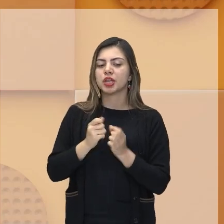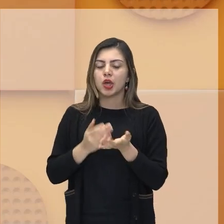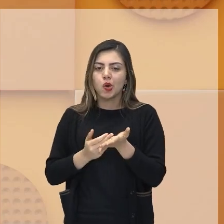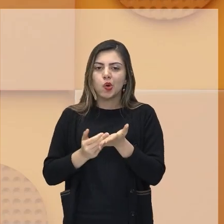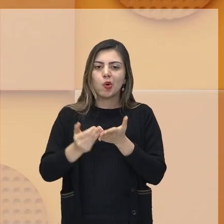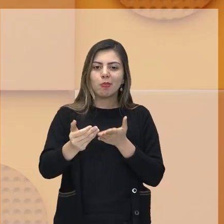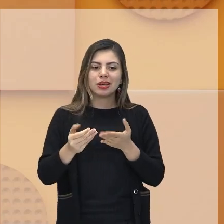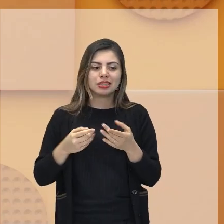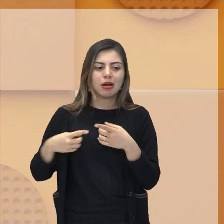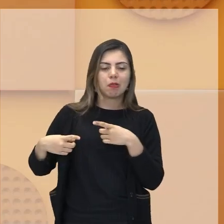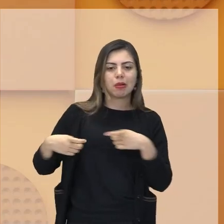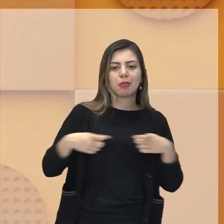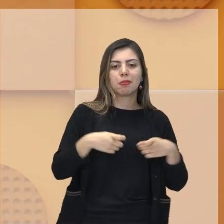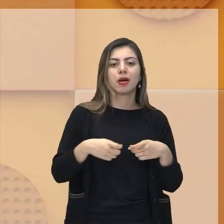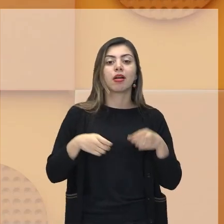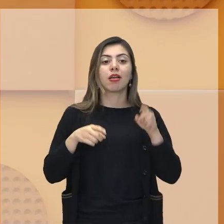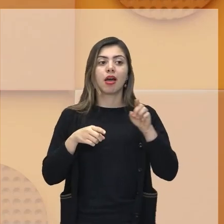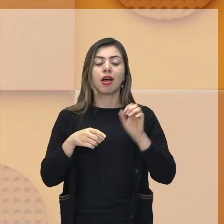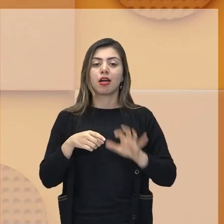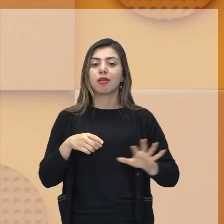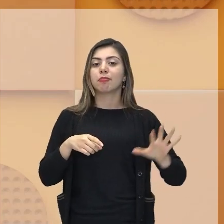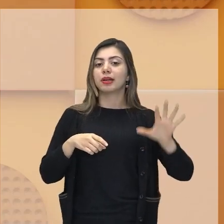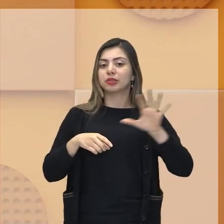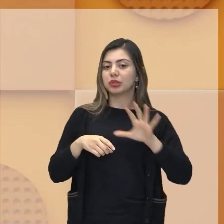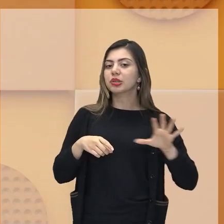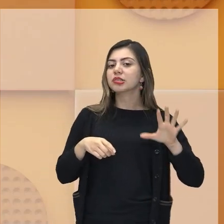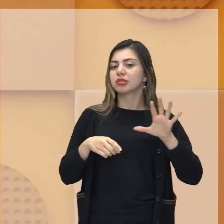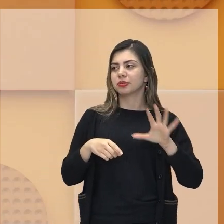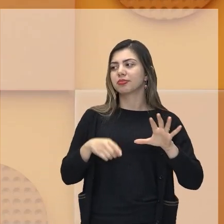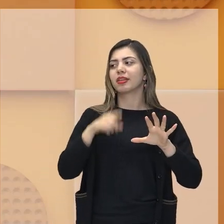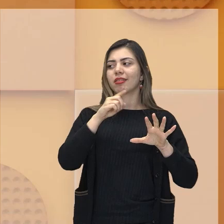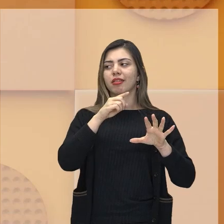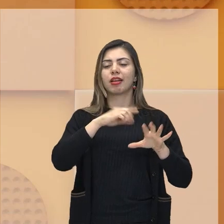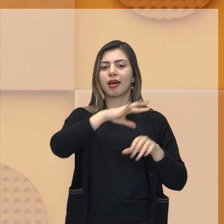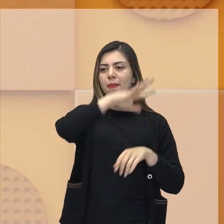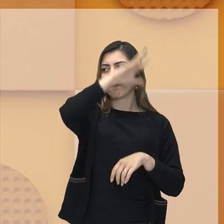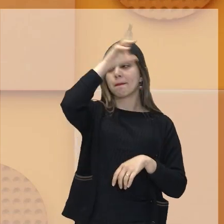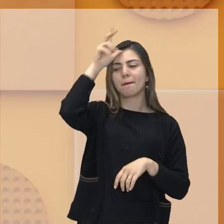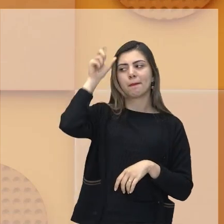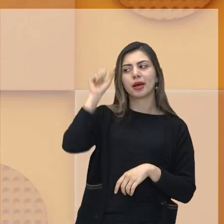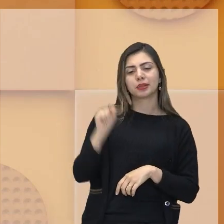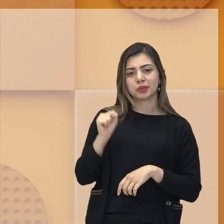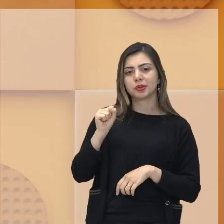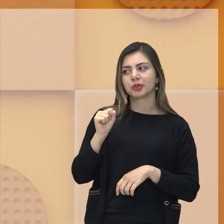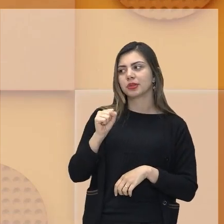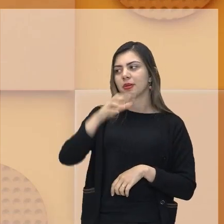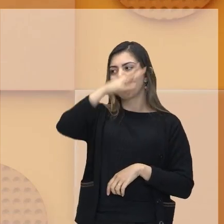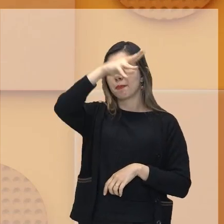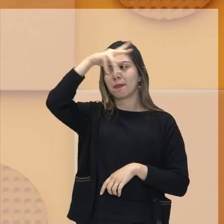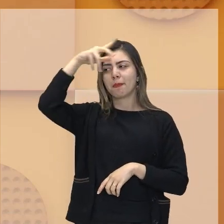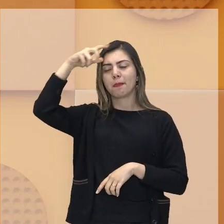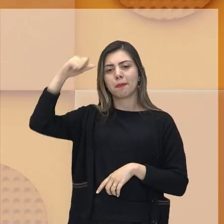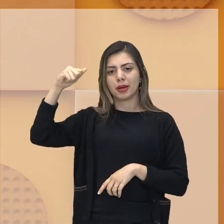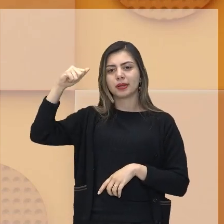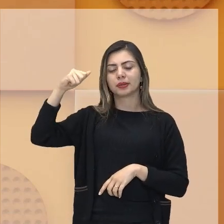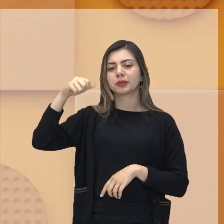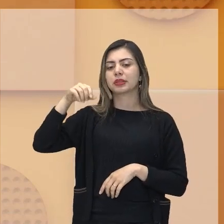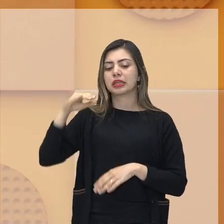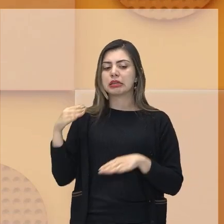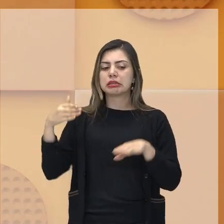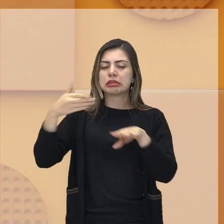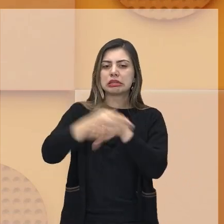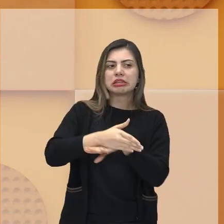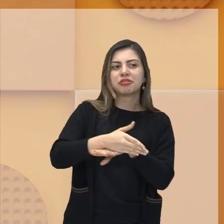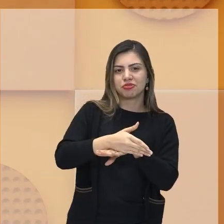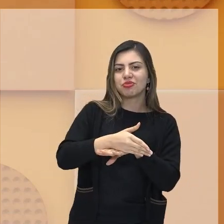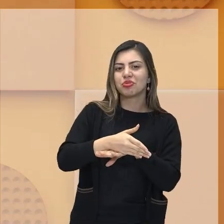ali a região onde hoje é o Mato Grosso. O Mato Grosso foi invadido por